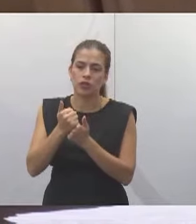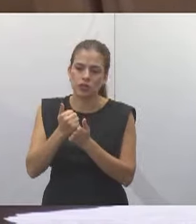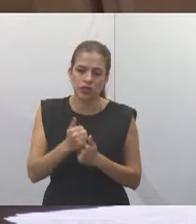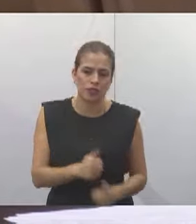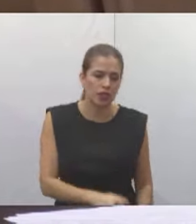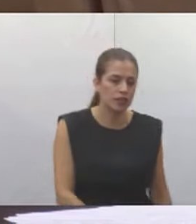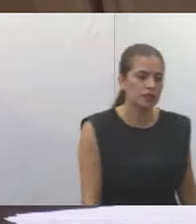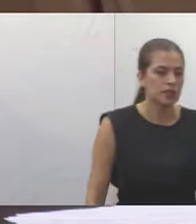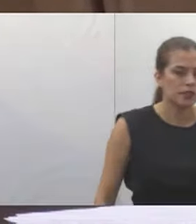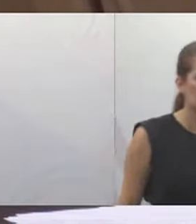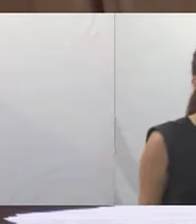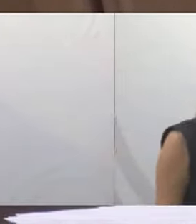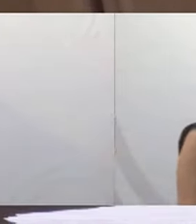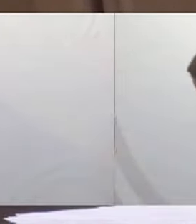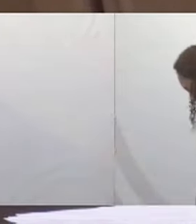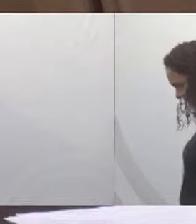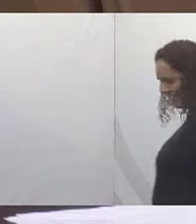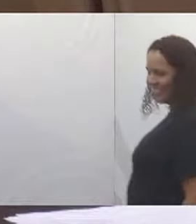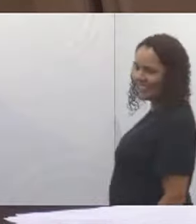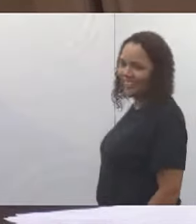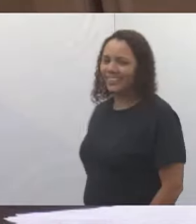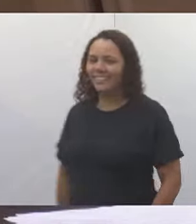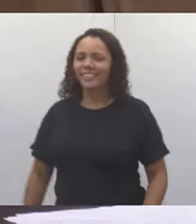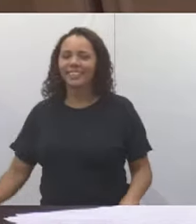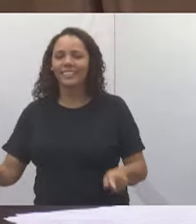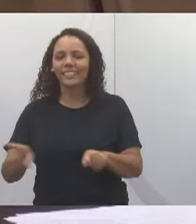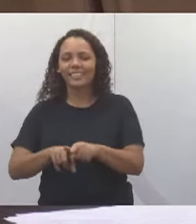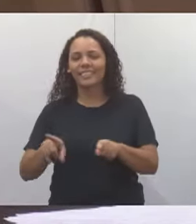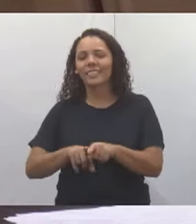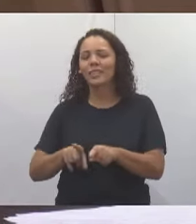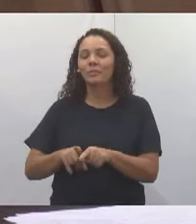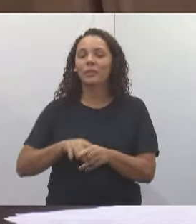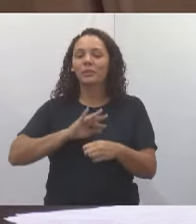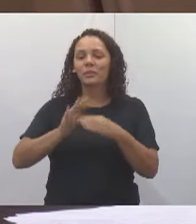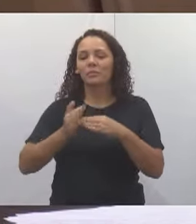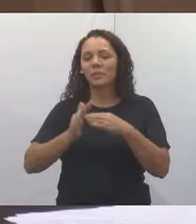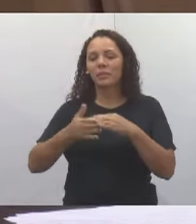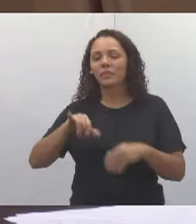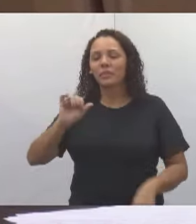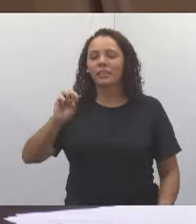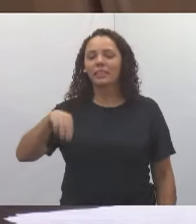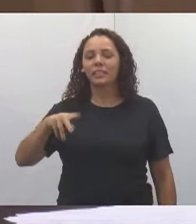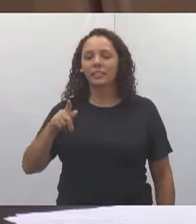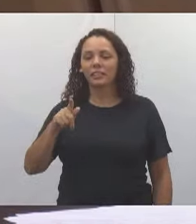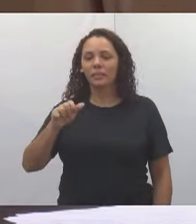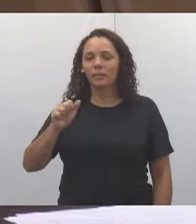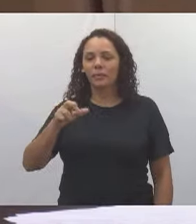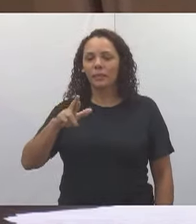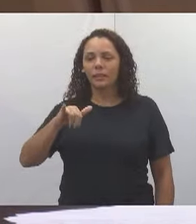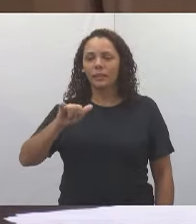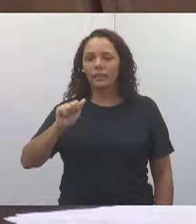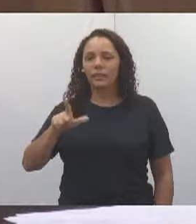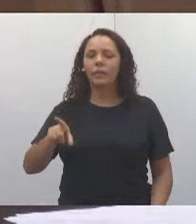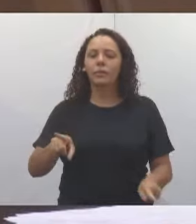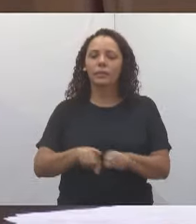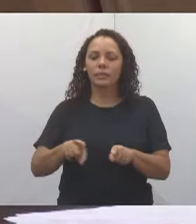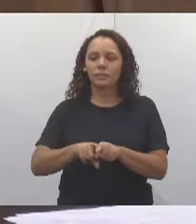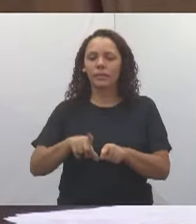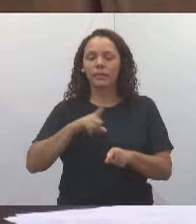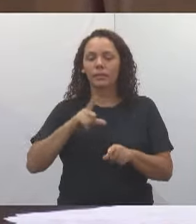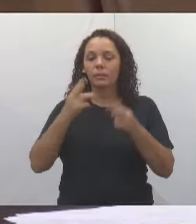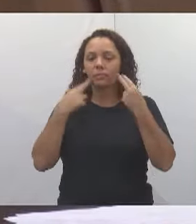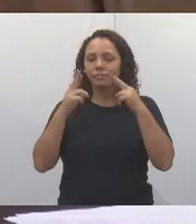talvez a gente tenha uma sugestão também, a gente já passa. Lá no Parque Imperial, está tendo umas reclamaçõezinhas também do atendimento